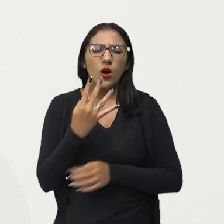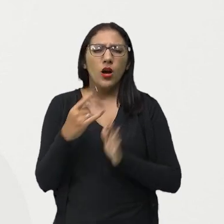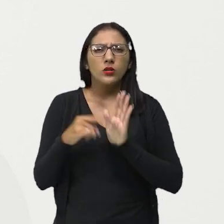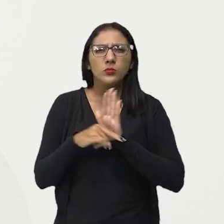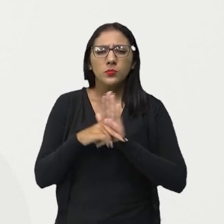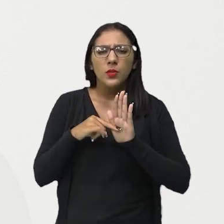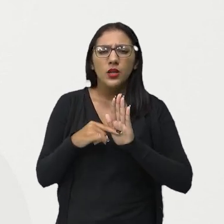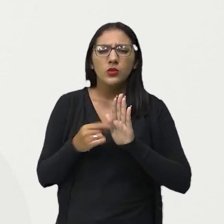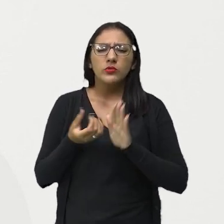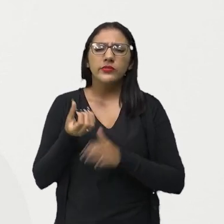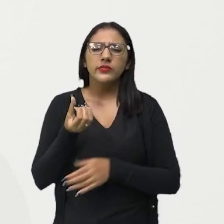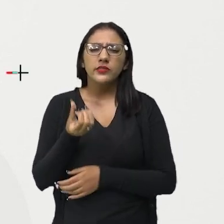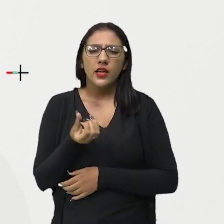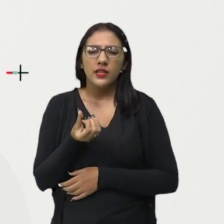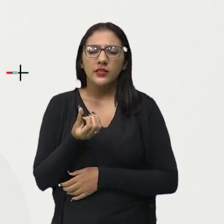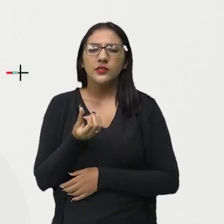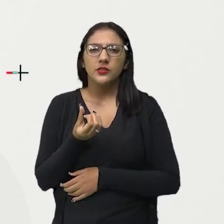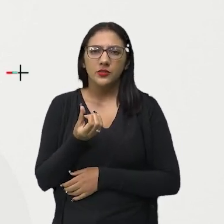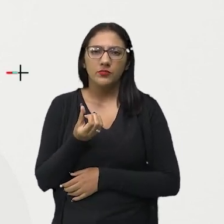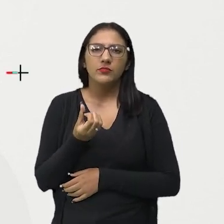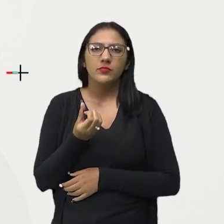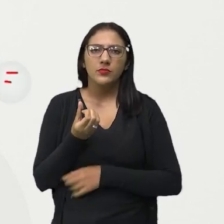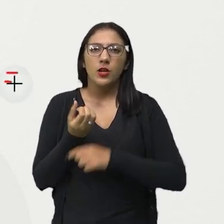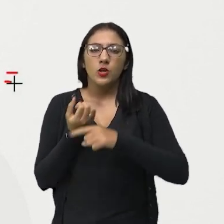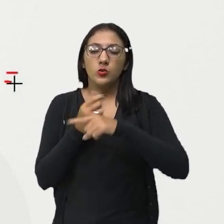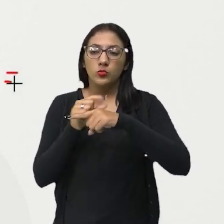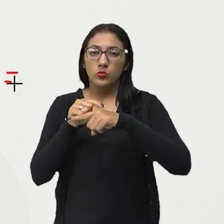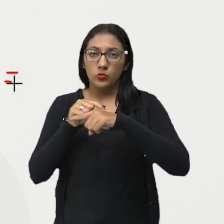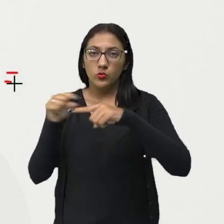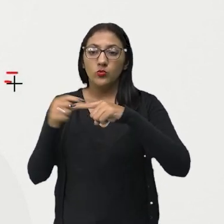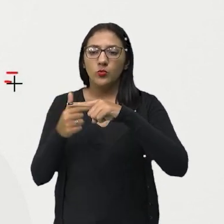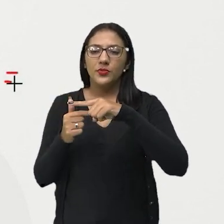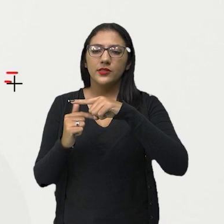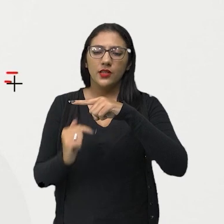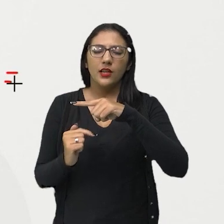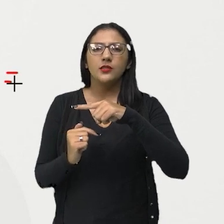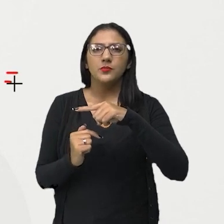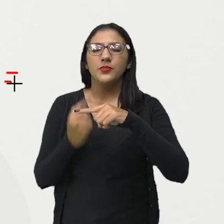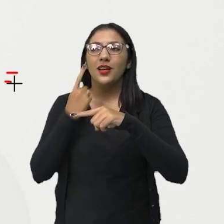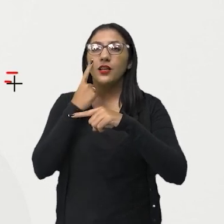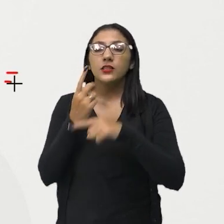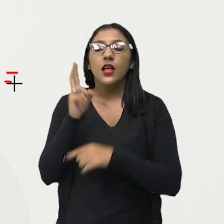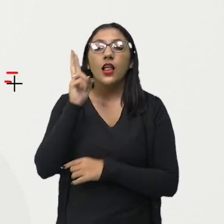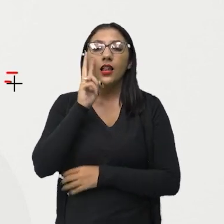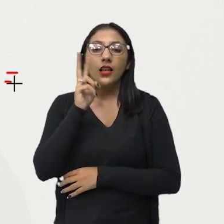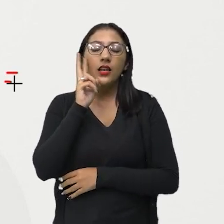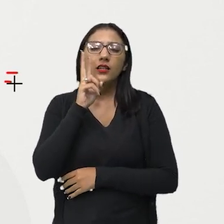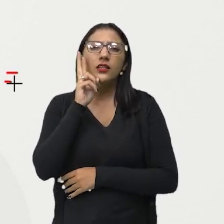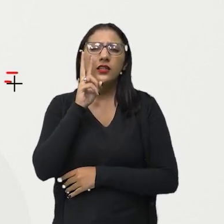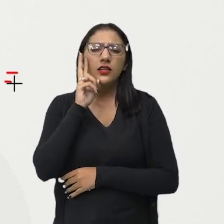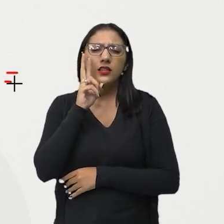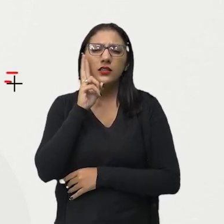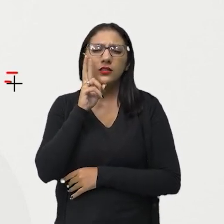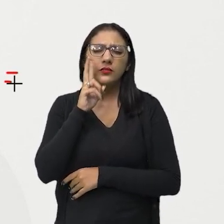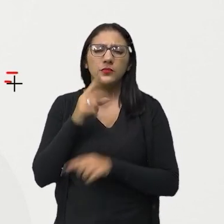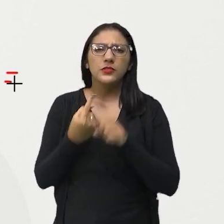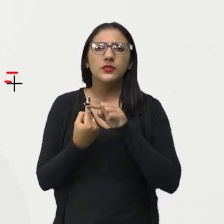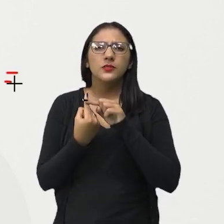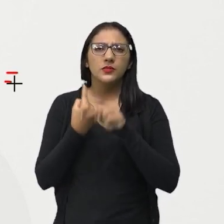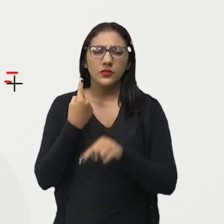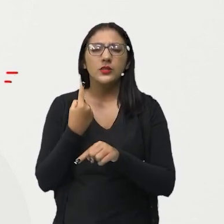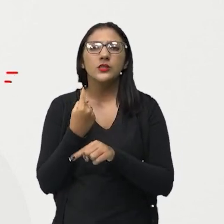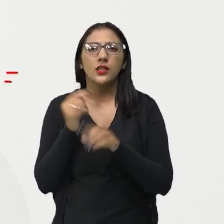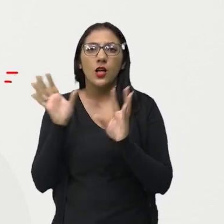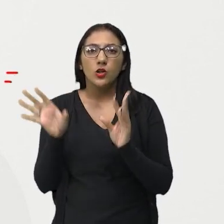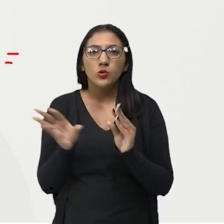menos 6 sobre 7. E aí a gente tem que lembrar lá, né, trabalhando dentro